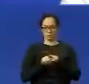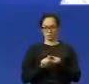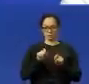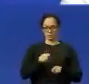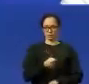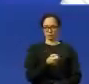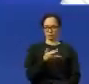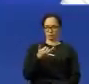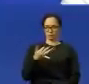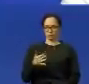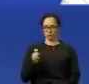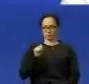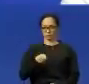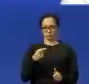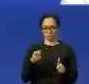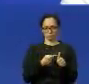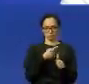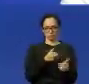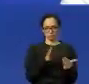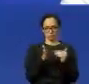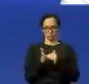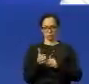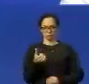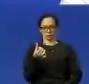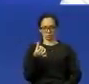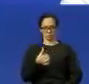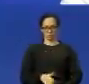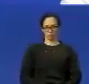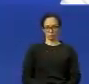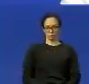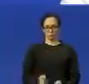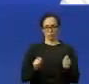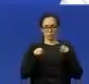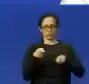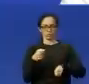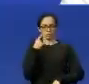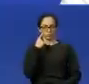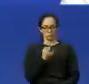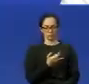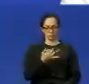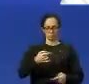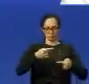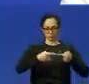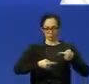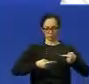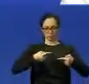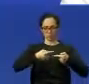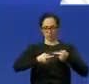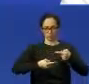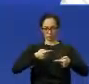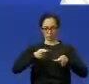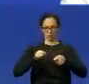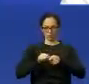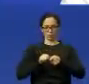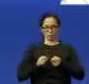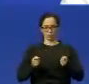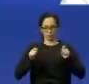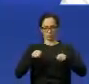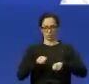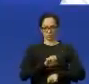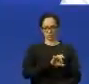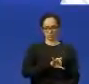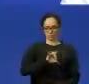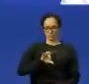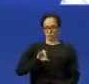de dentes da catraca, da primeira à sexta catraca. E fala, sabe-se que o número de voltas efetuadas pela roda traseira a cada pedalada